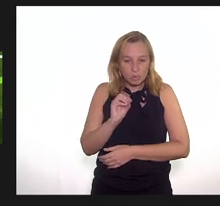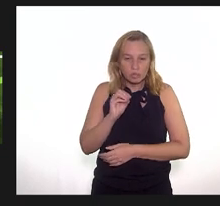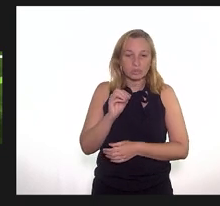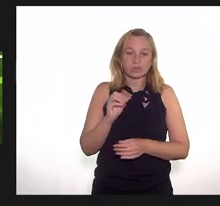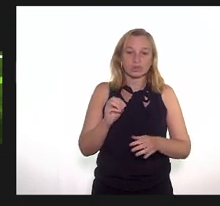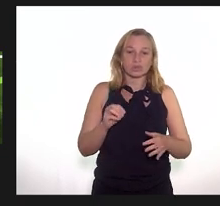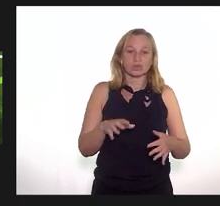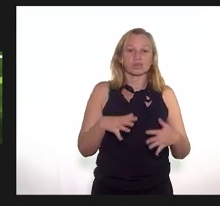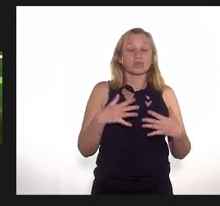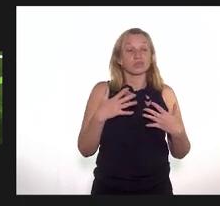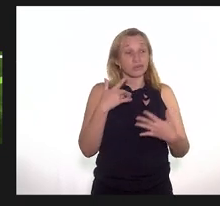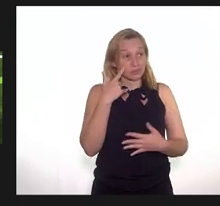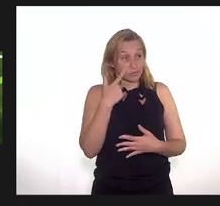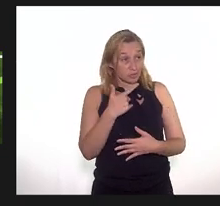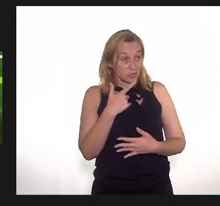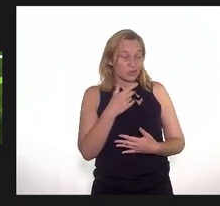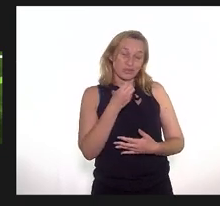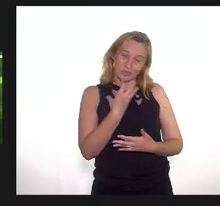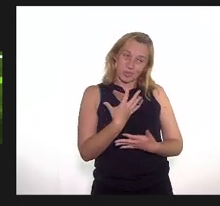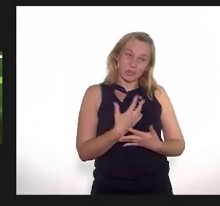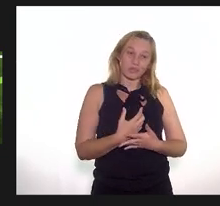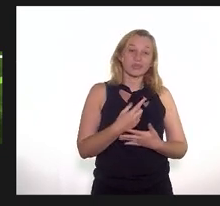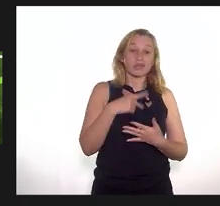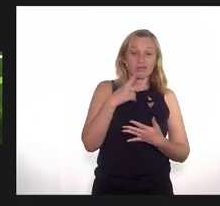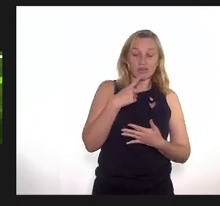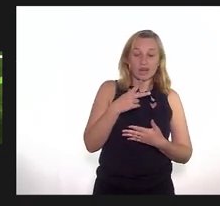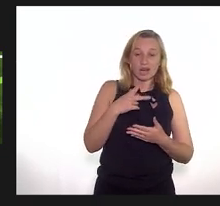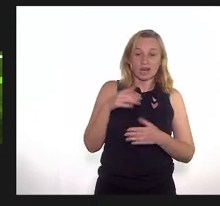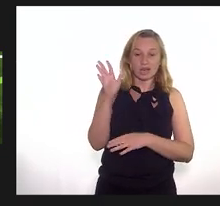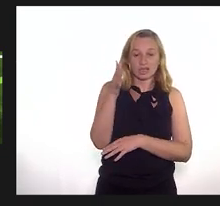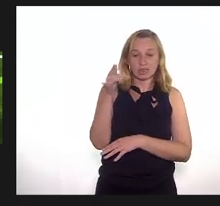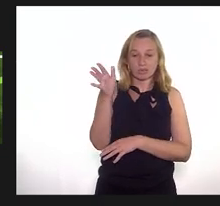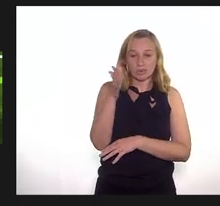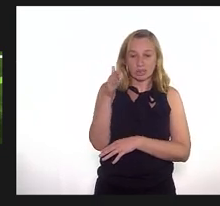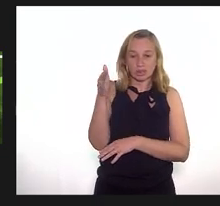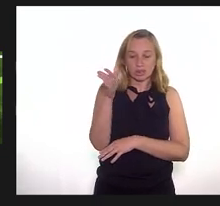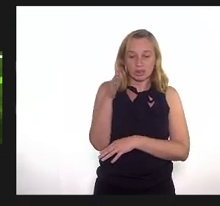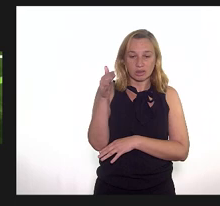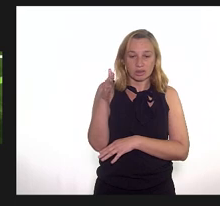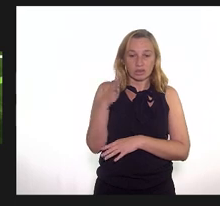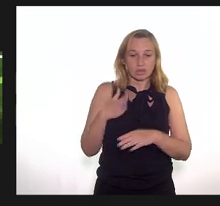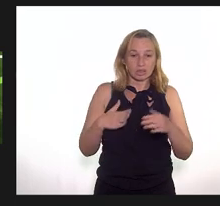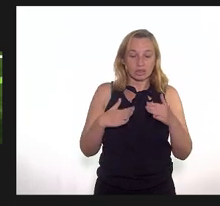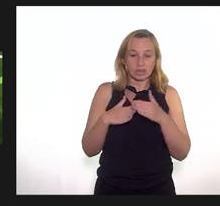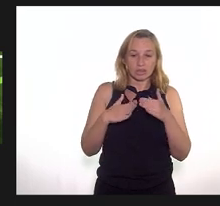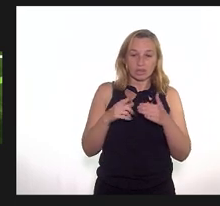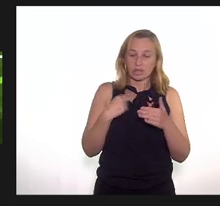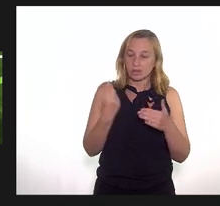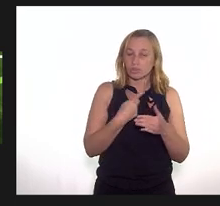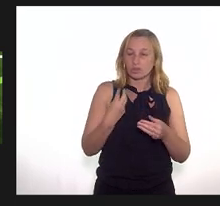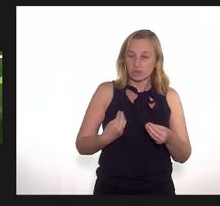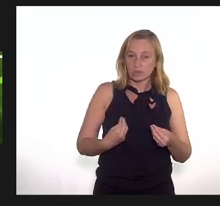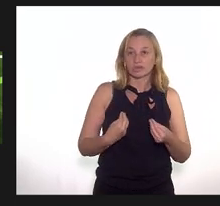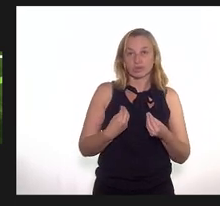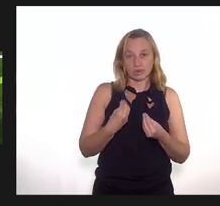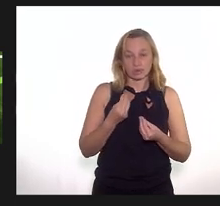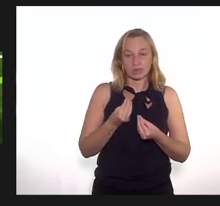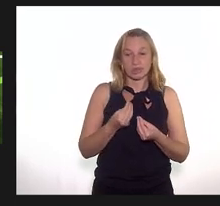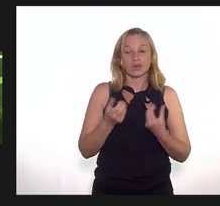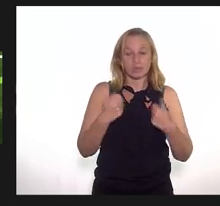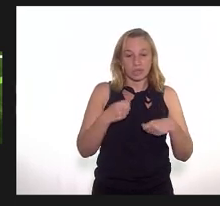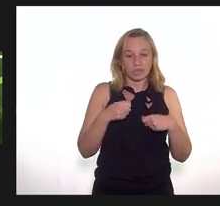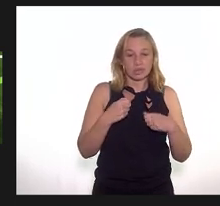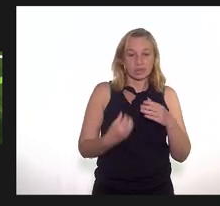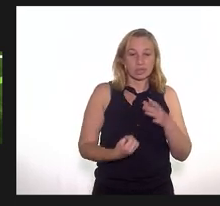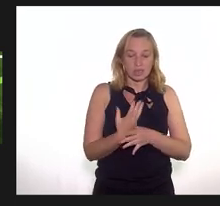prazer enorme também revê-lo, né, e dizer que essa bandeira é uma bandeira que realmente é de todos nós e a gente precisa realmente construir